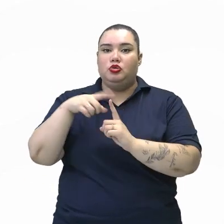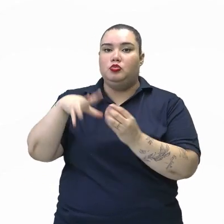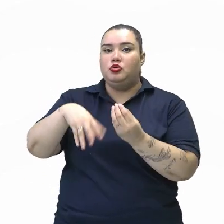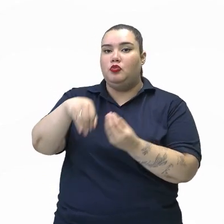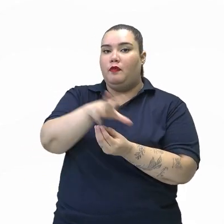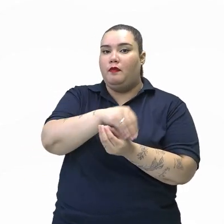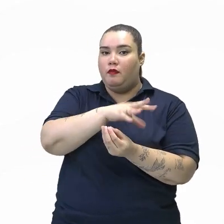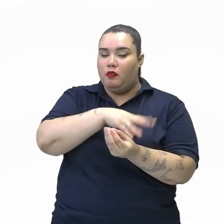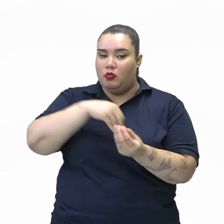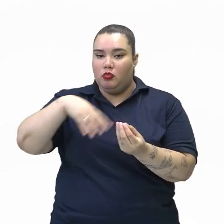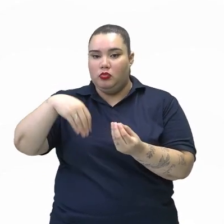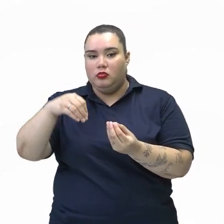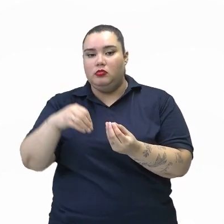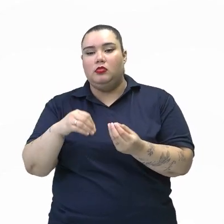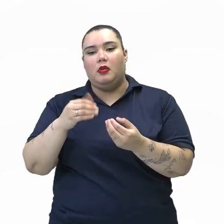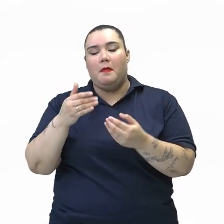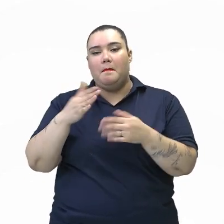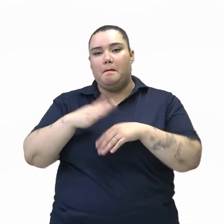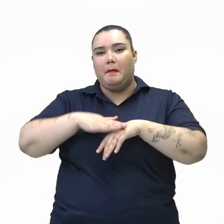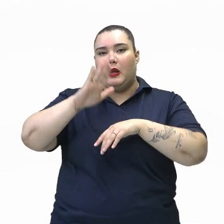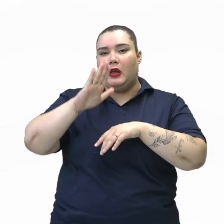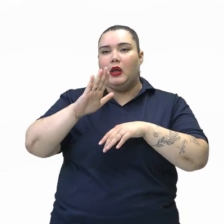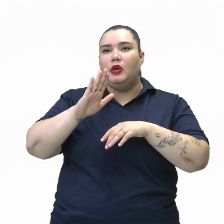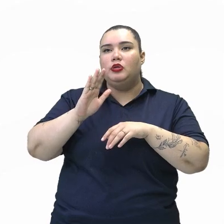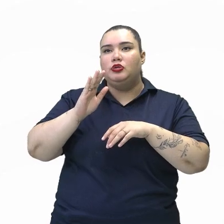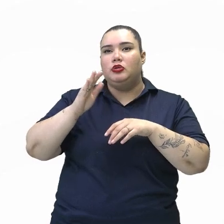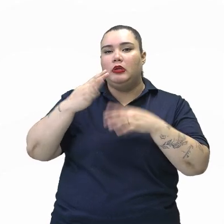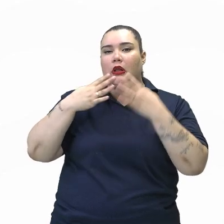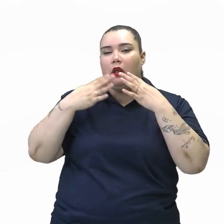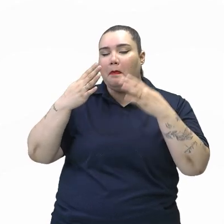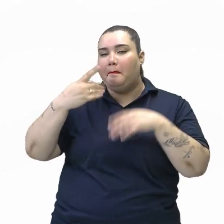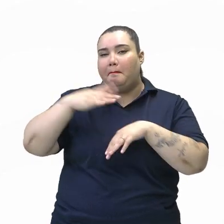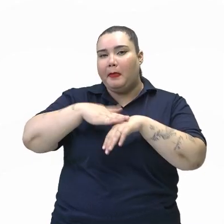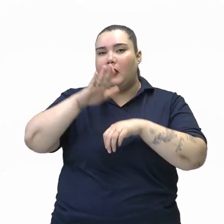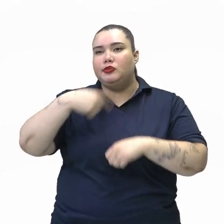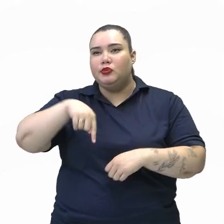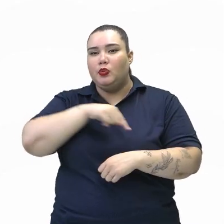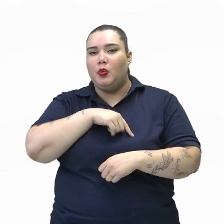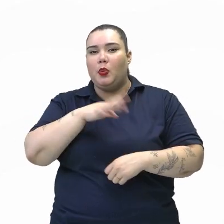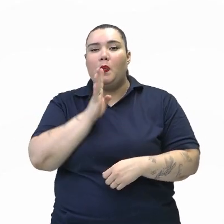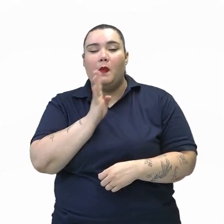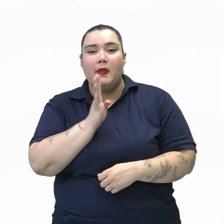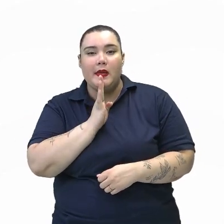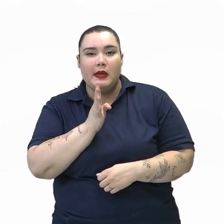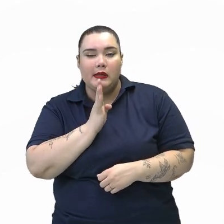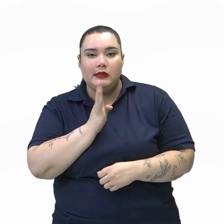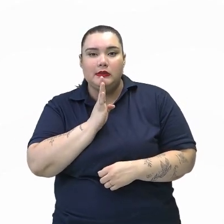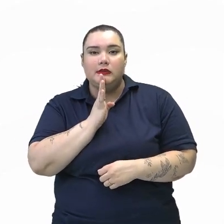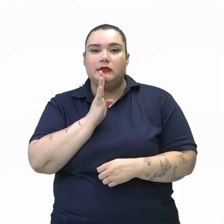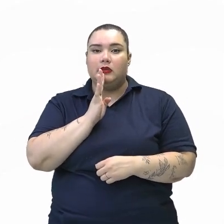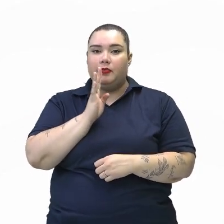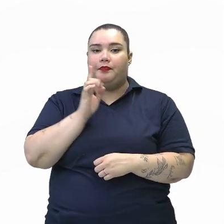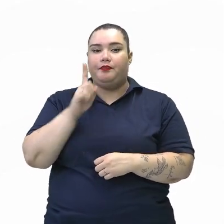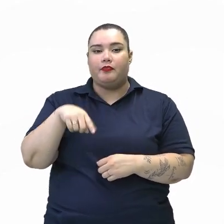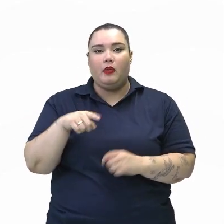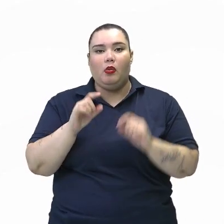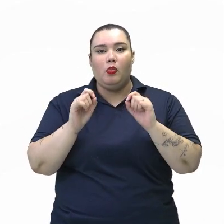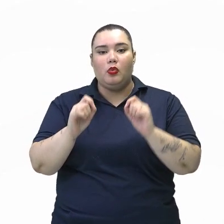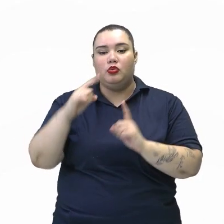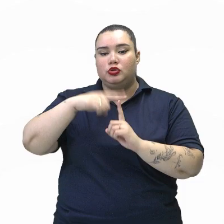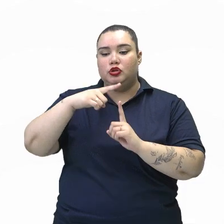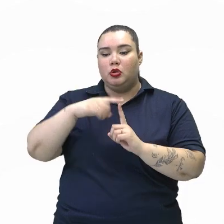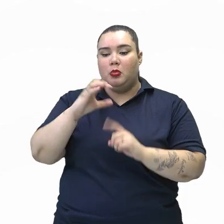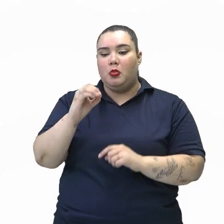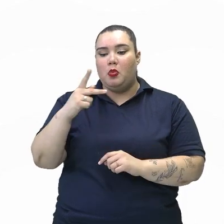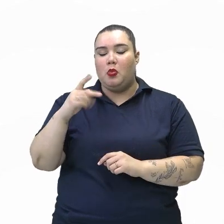fungos. Aí nós temos o fungo mais comum, né, que vai invadir, né, que ele é oportunista, ele vai